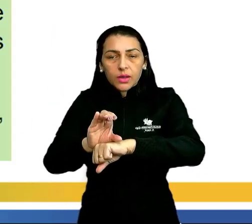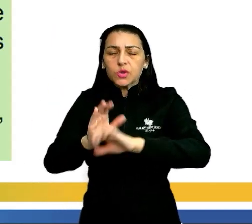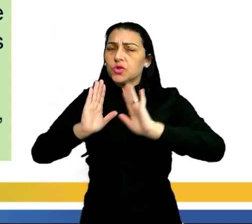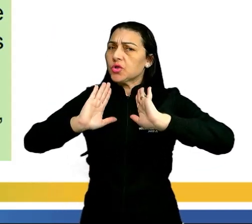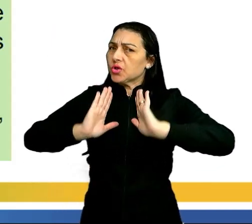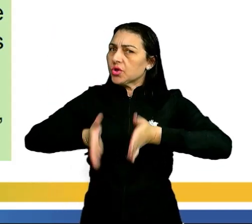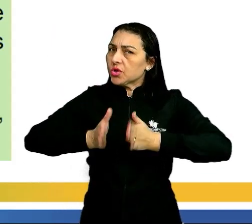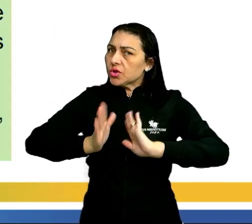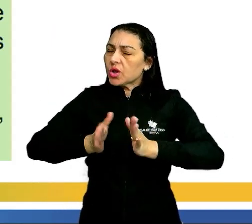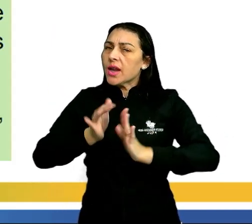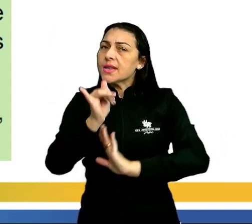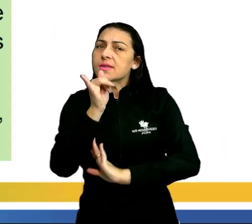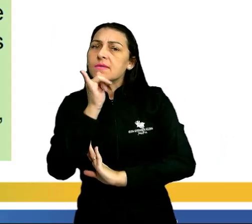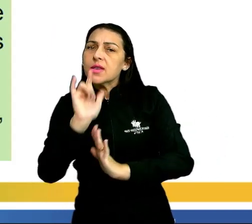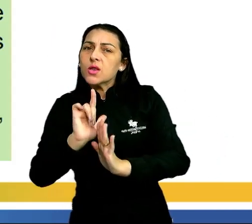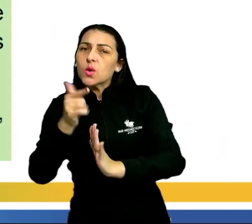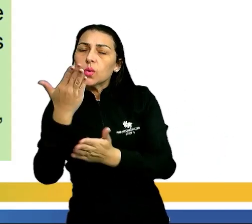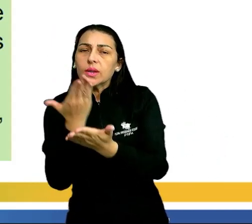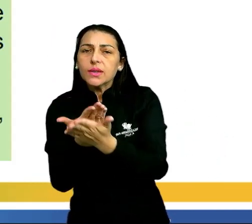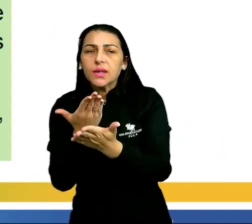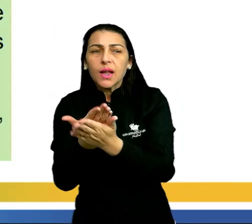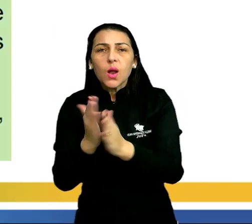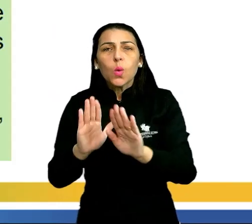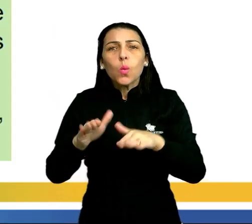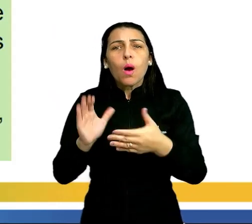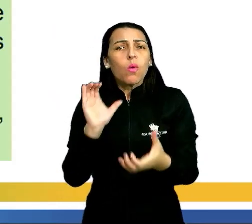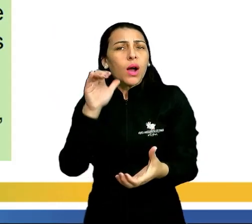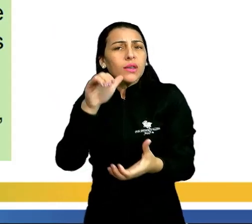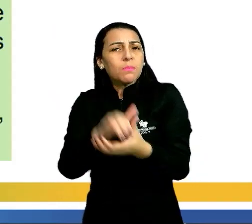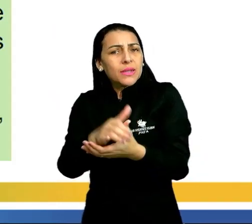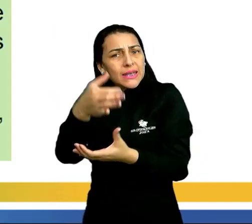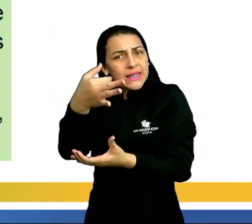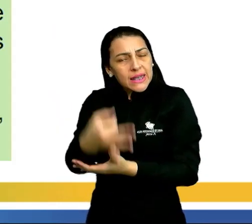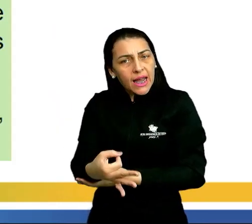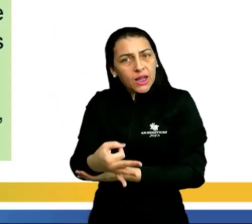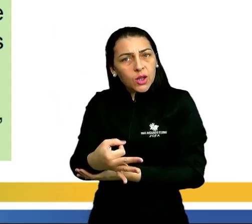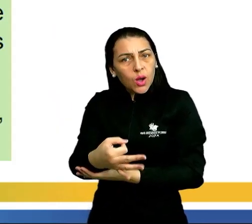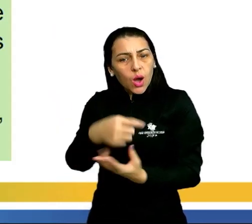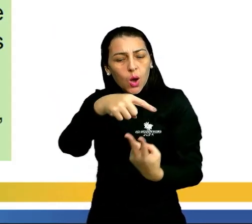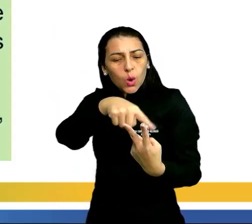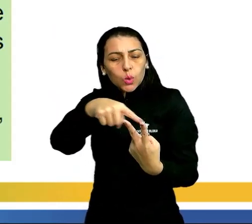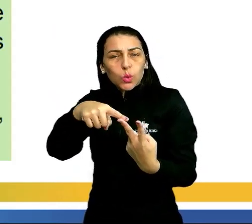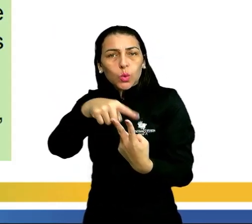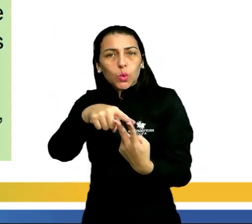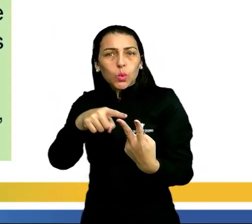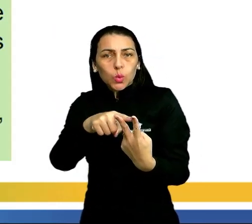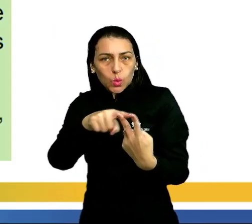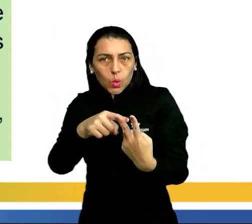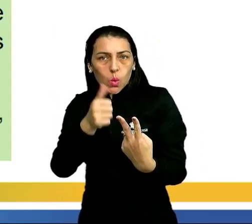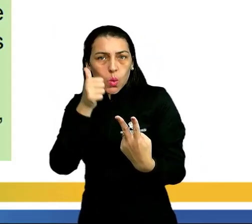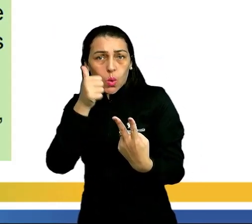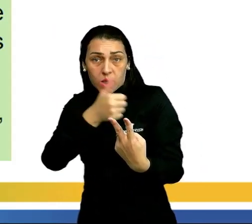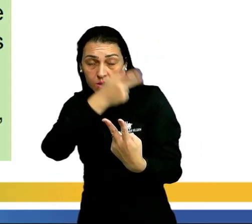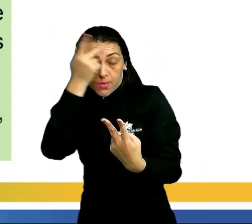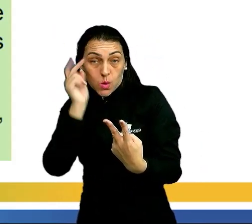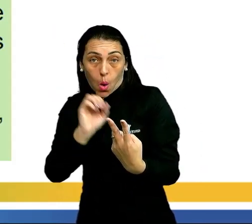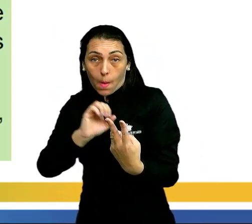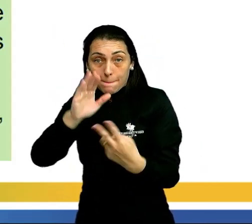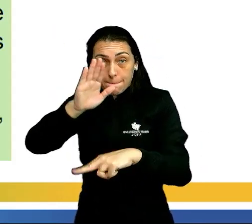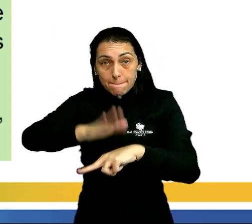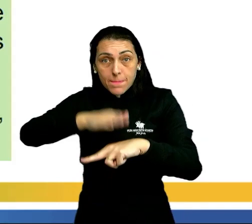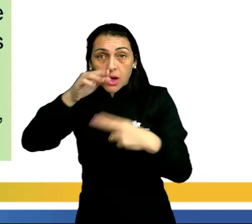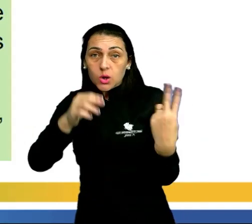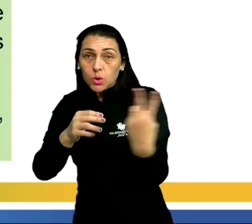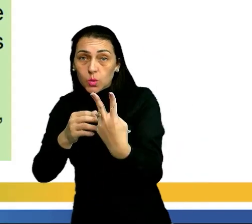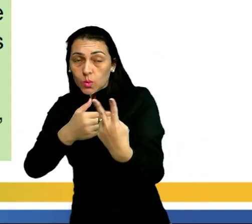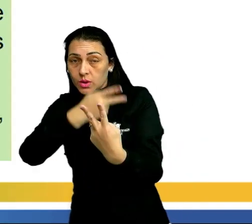já dei esse exemplo aqui em outras aulas. Qual é o casamento correto? É o casamento monogâmico ou poligâmico? Já